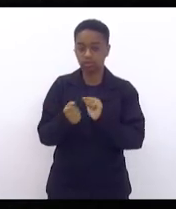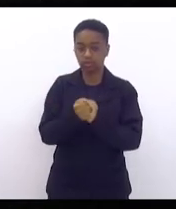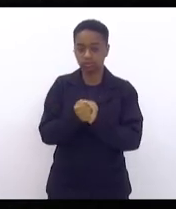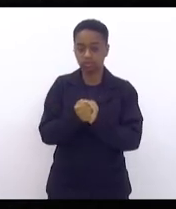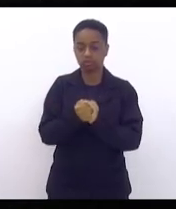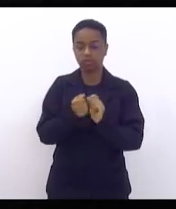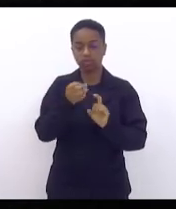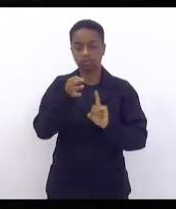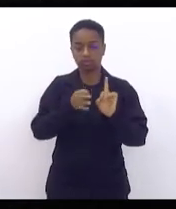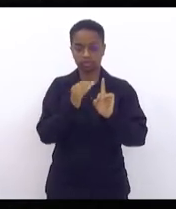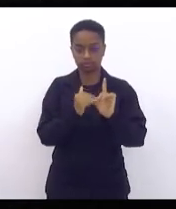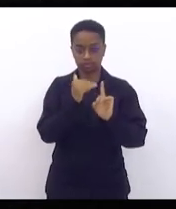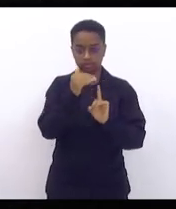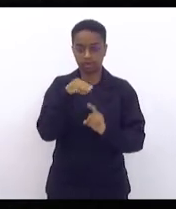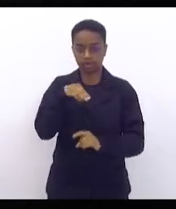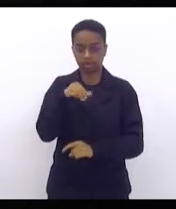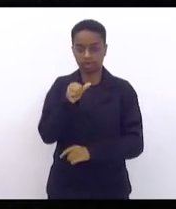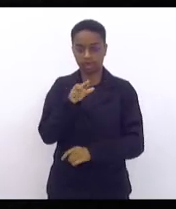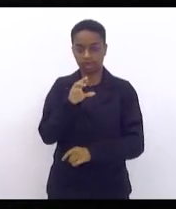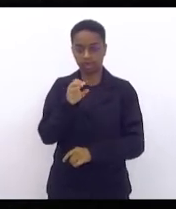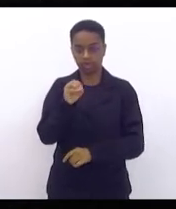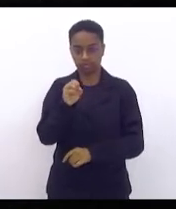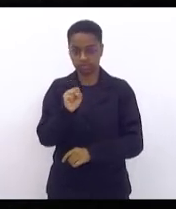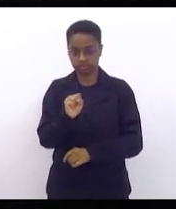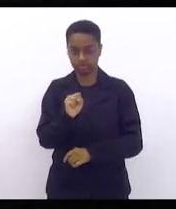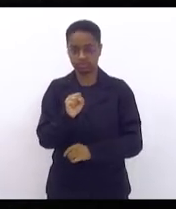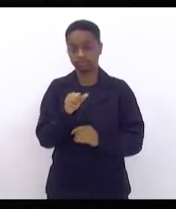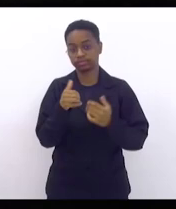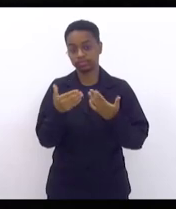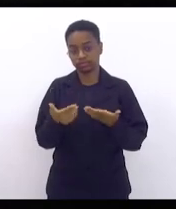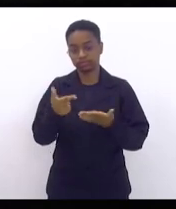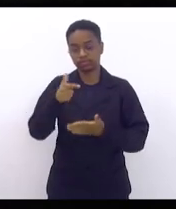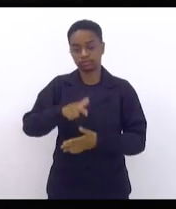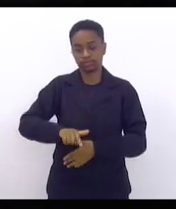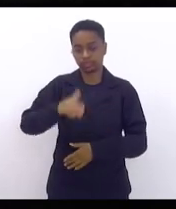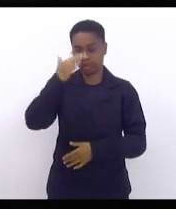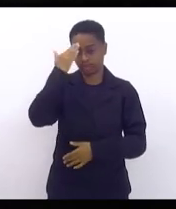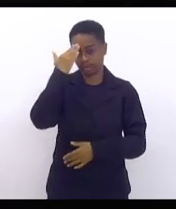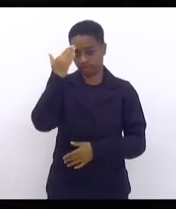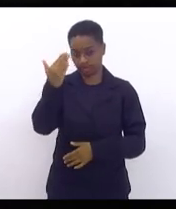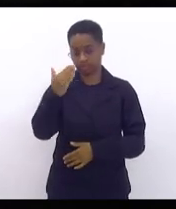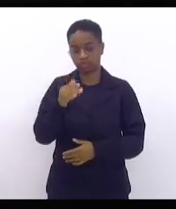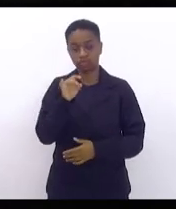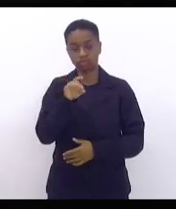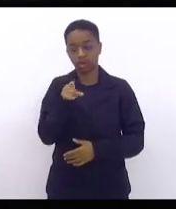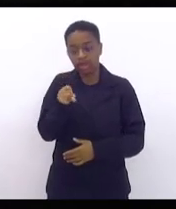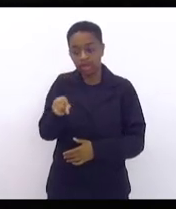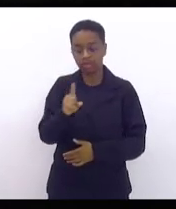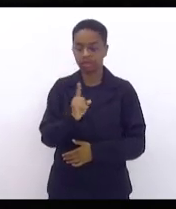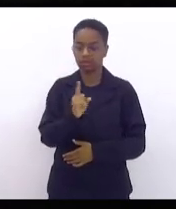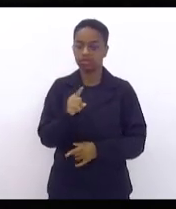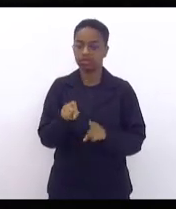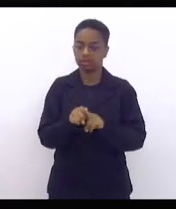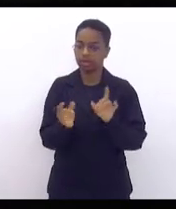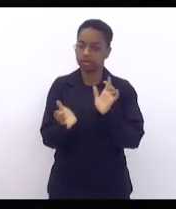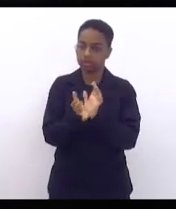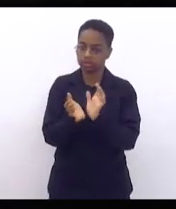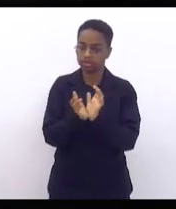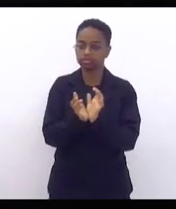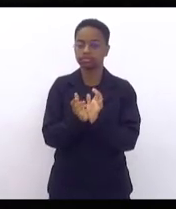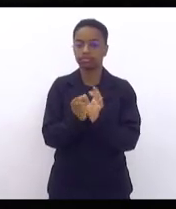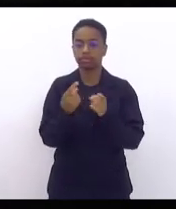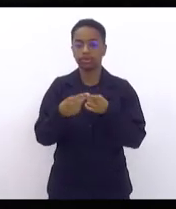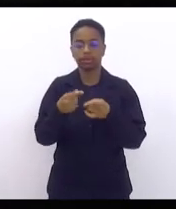Desembargador Marcos Basílio né novamente agradeço não só o senhor Mas como a sua equipe técnica